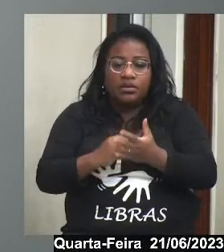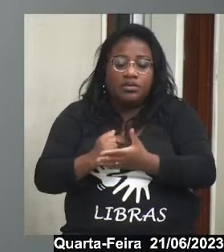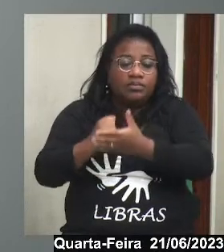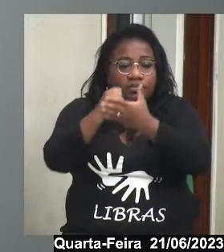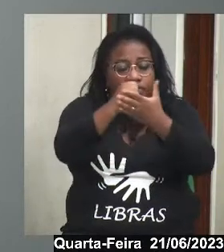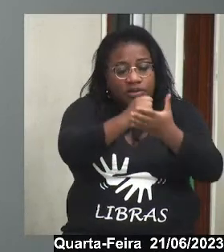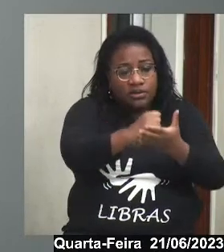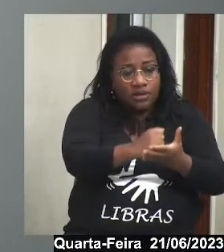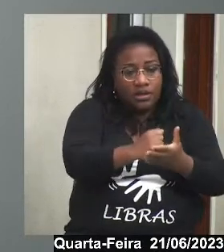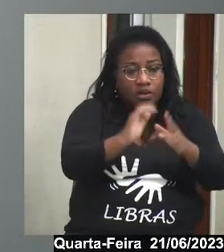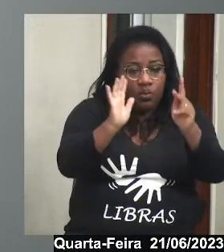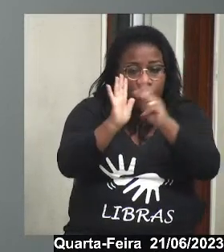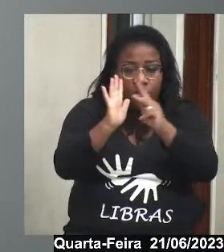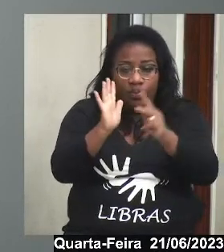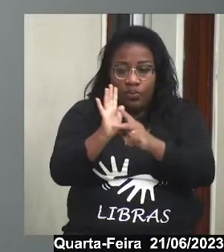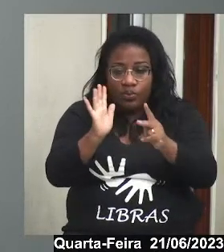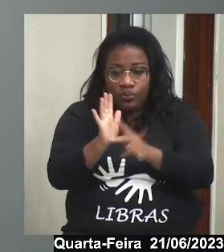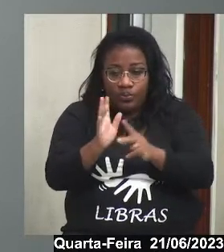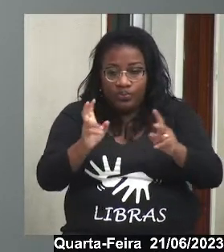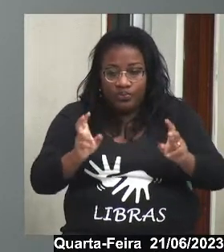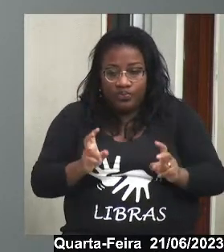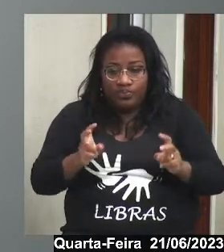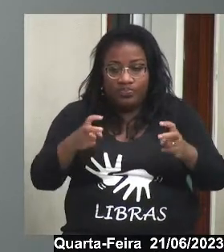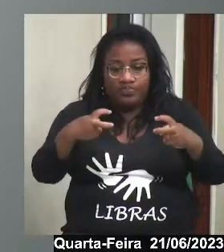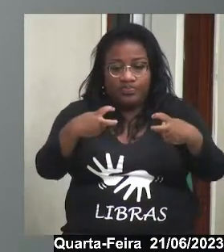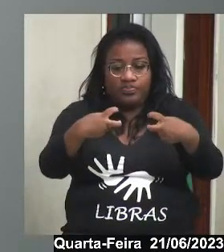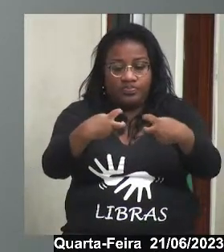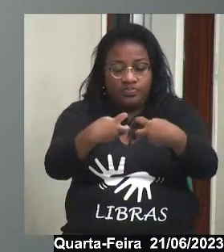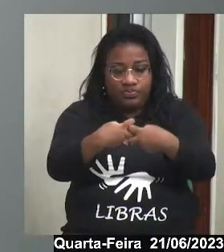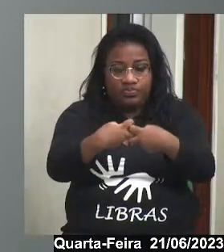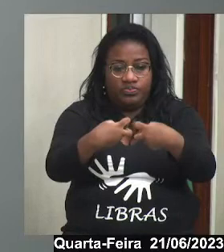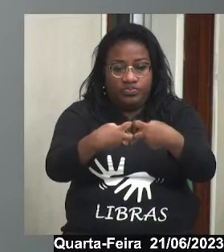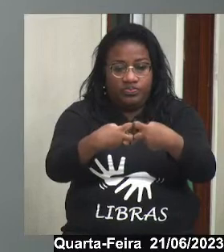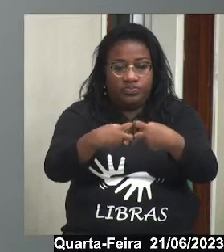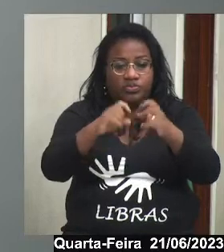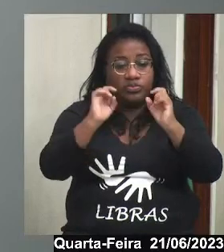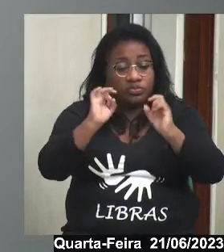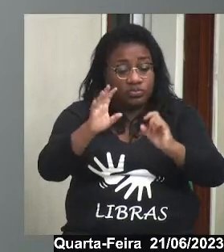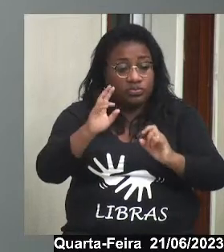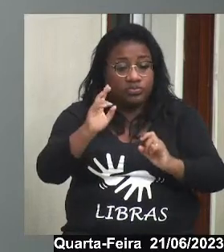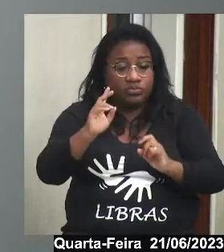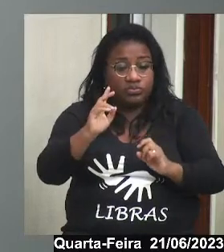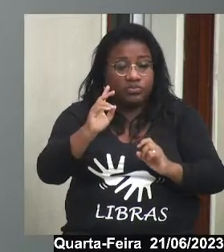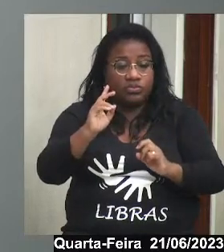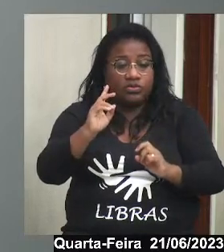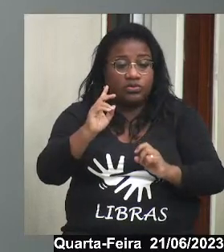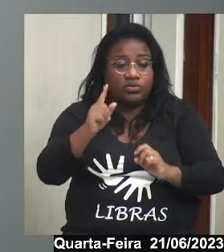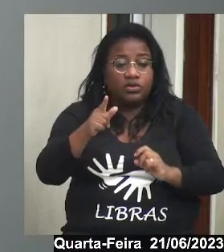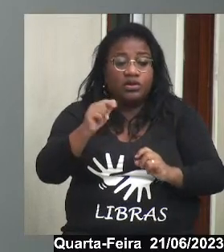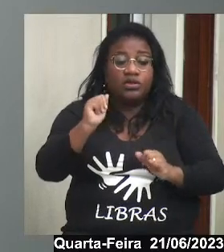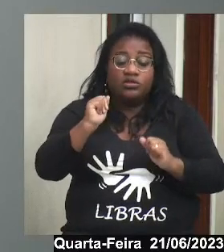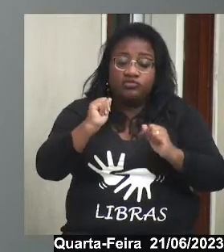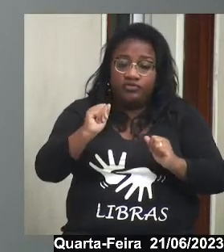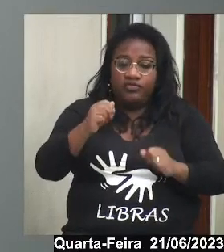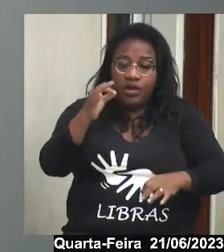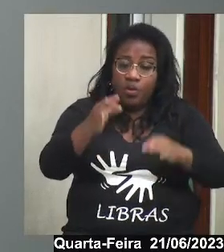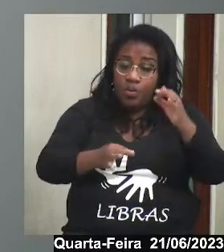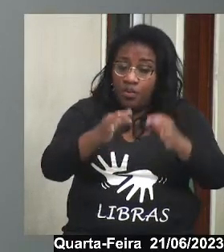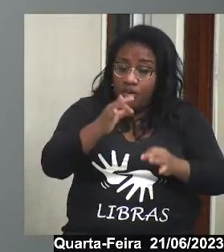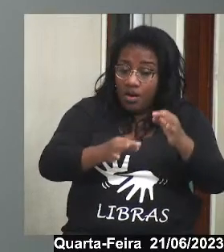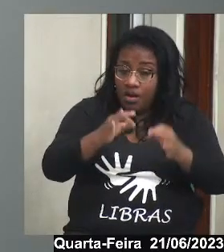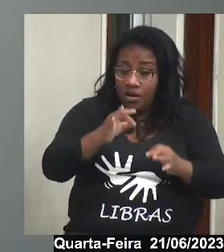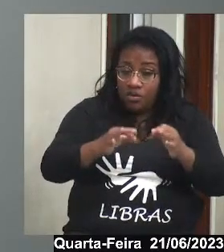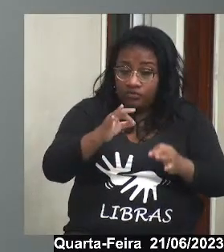Câmara. E terceiro, quarto até, de que só vai mandar algum projeto se tiver uma audiência pública